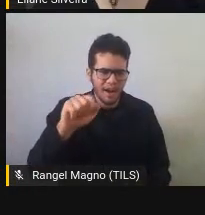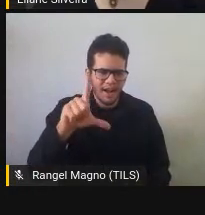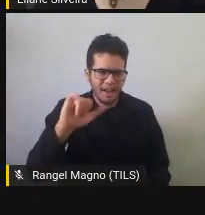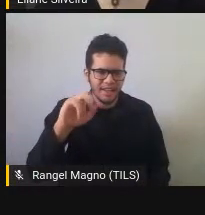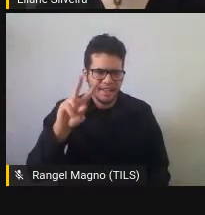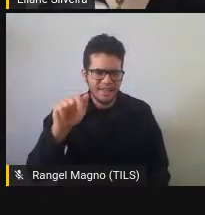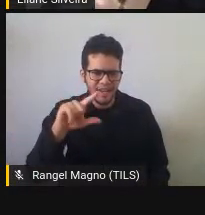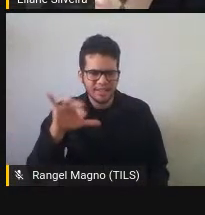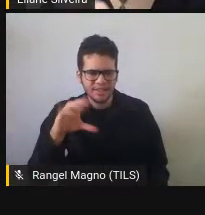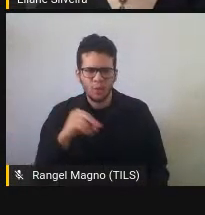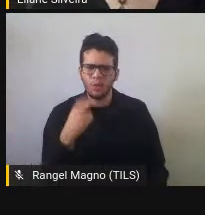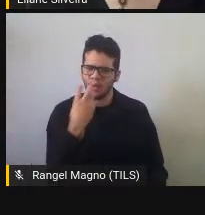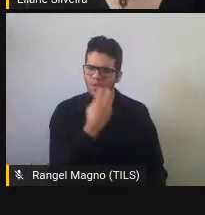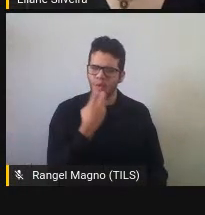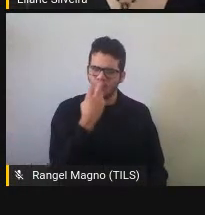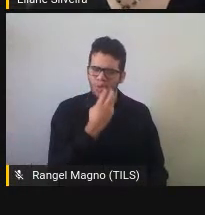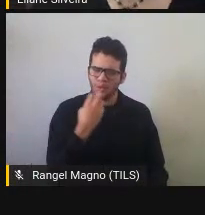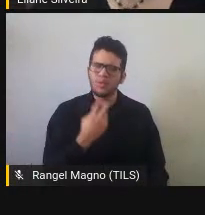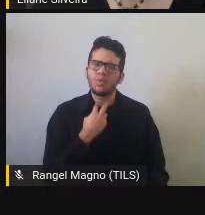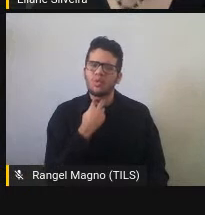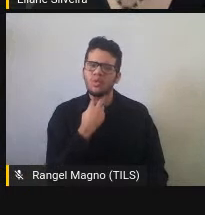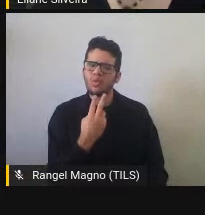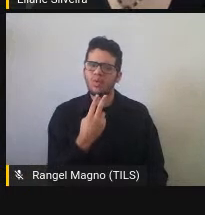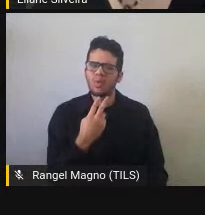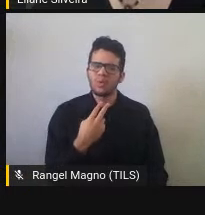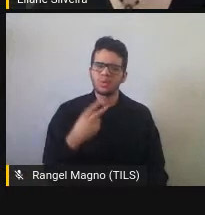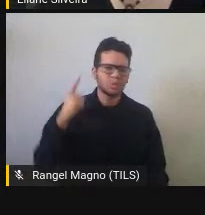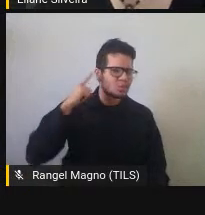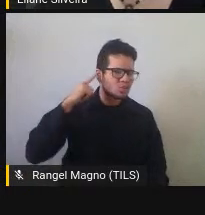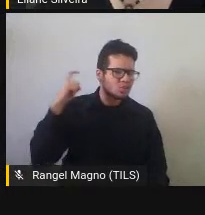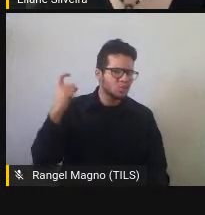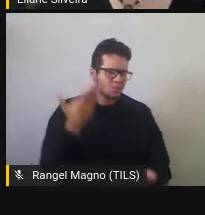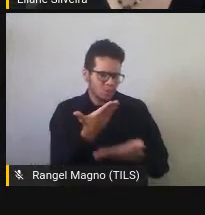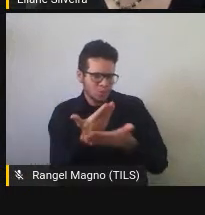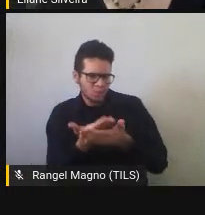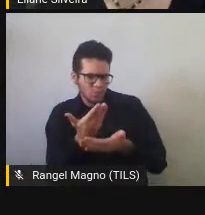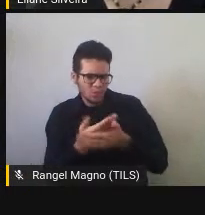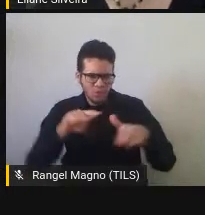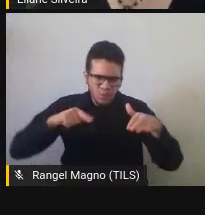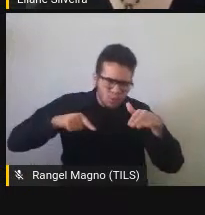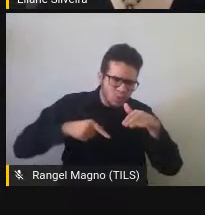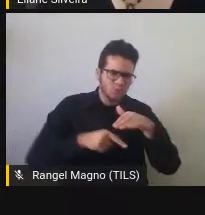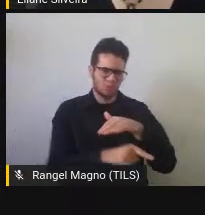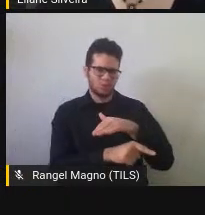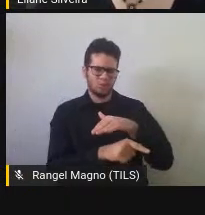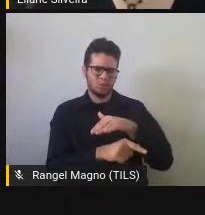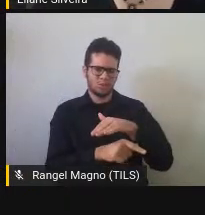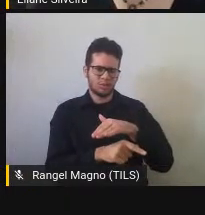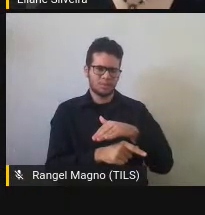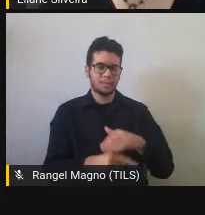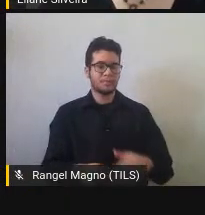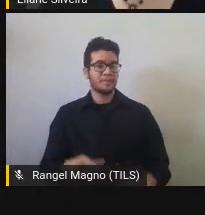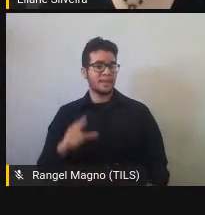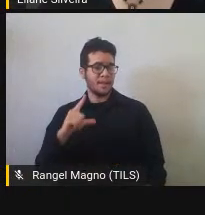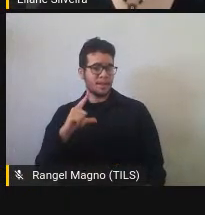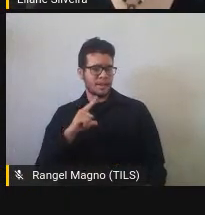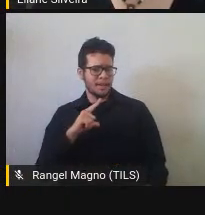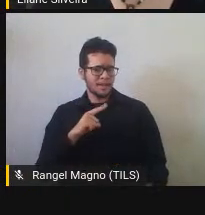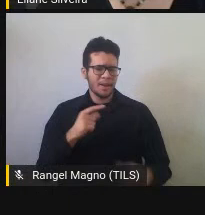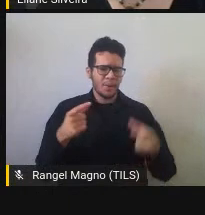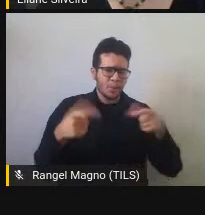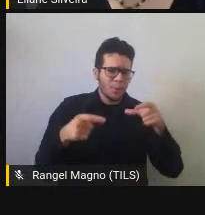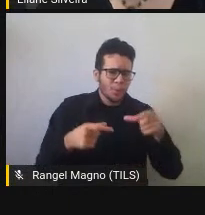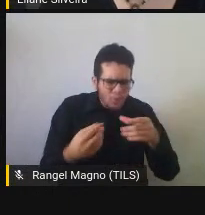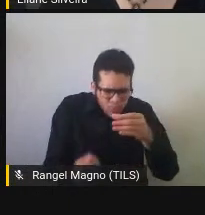souvenir esse manuscrito que eu estou apresentando para vocês ele tem esse argumento central situar a origem do memoir